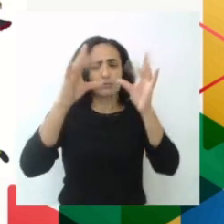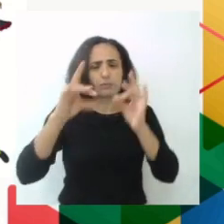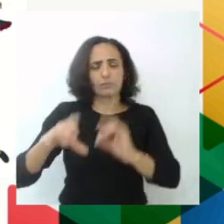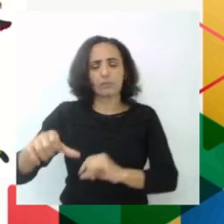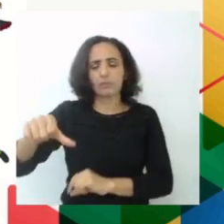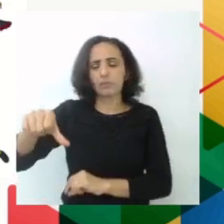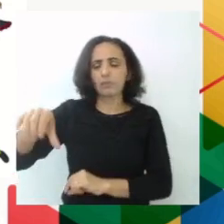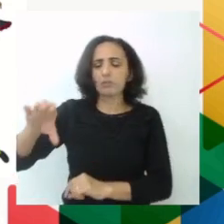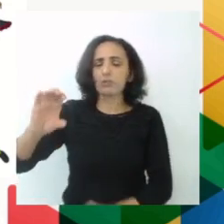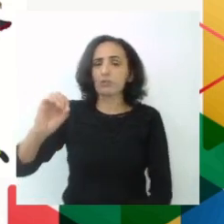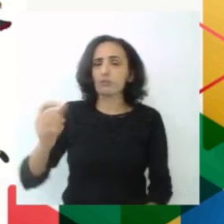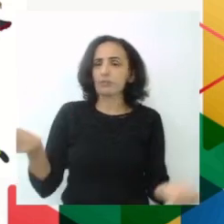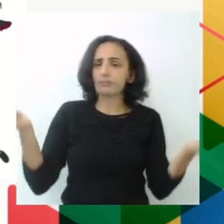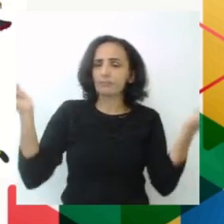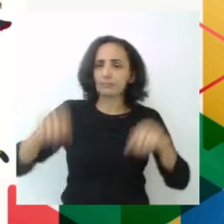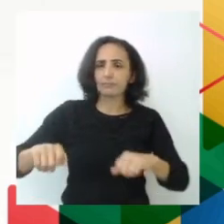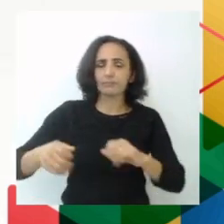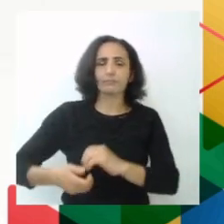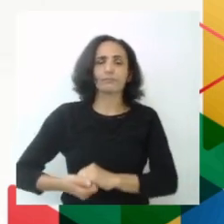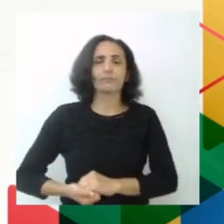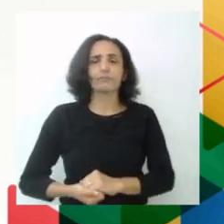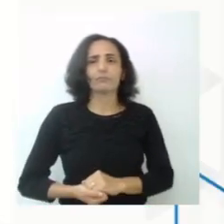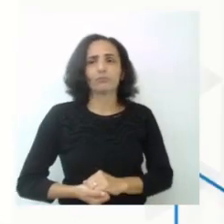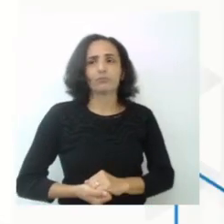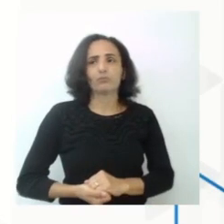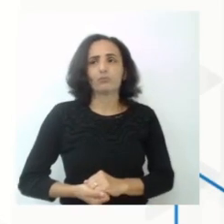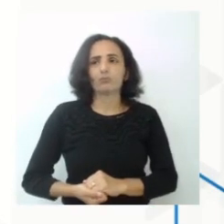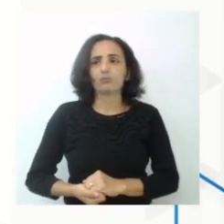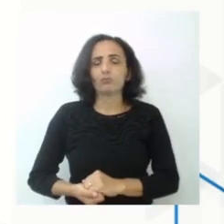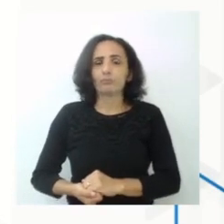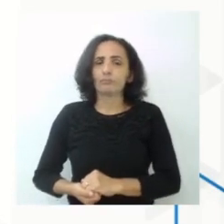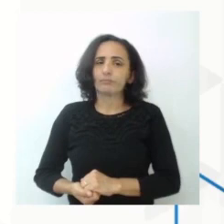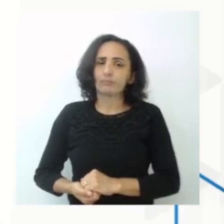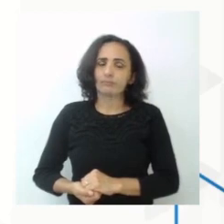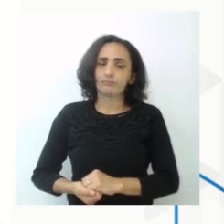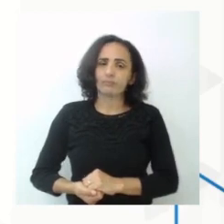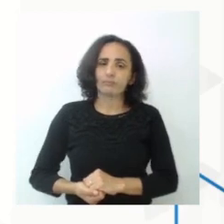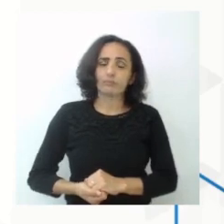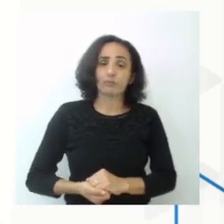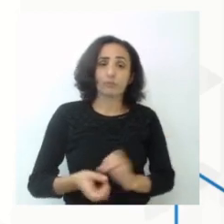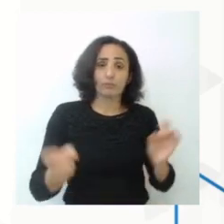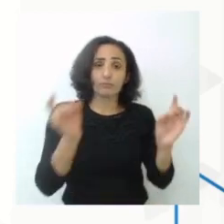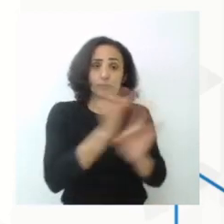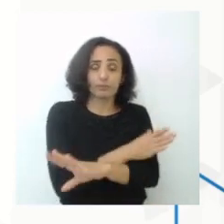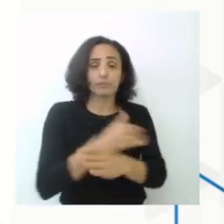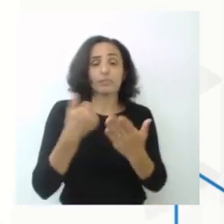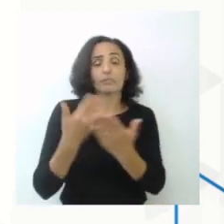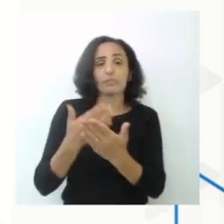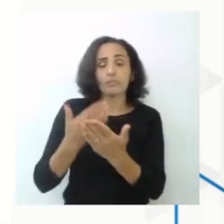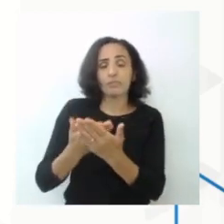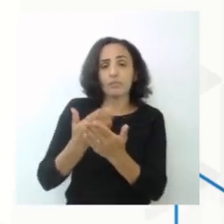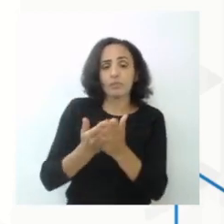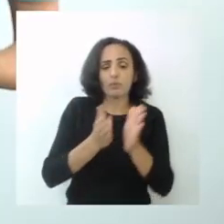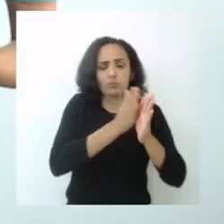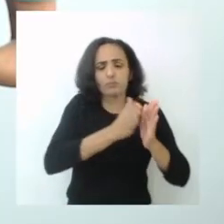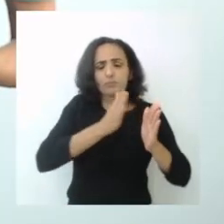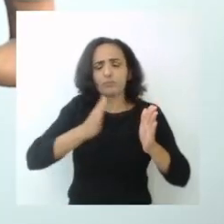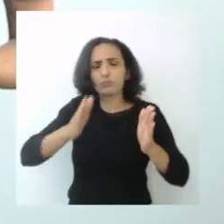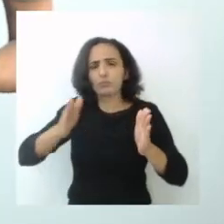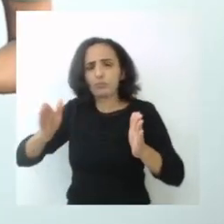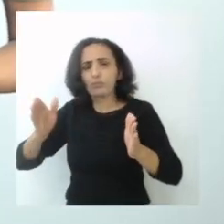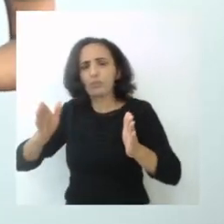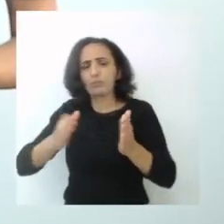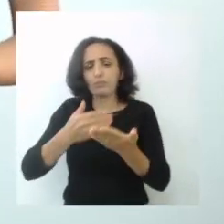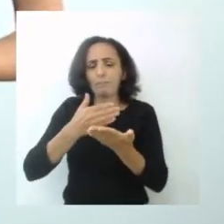90 possibilidades, certo? Então, concluímos aqui uma série de resolução